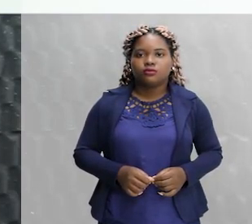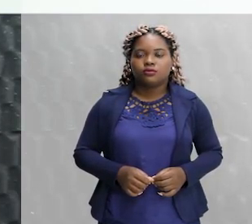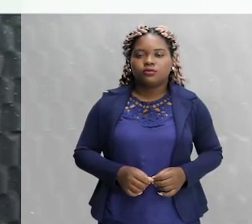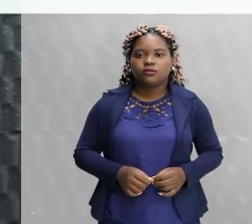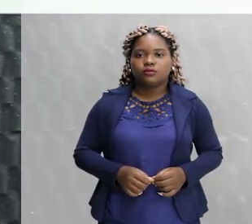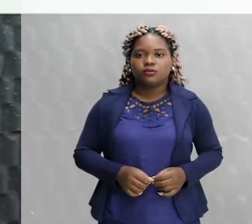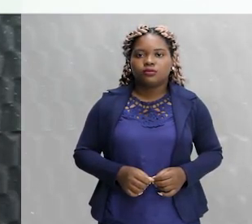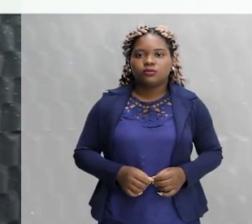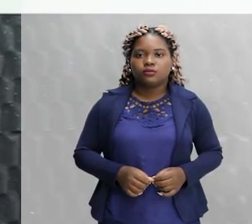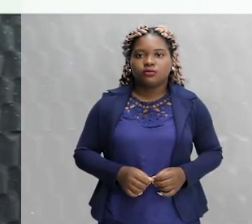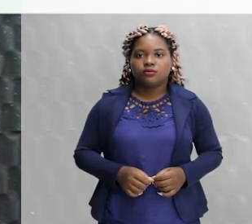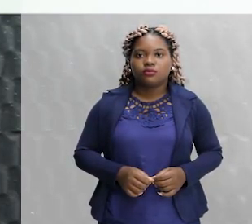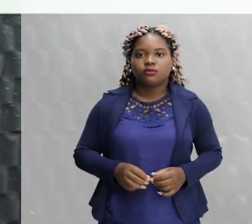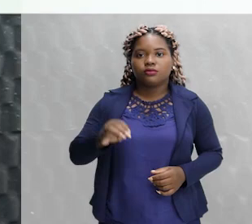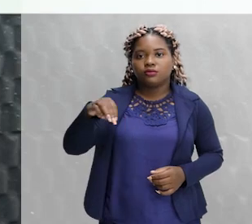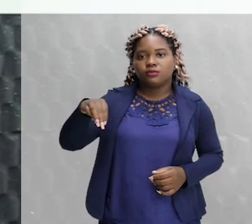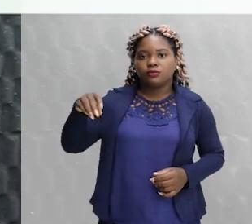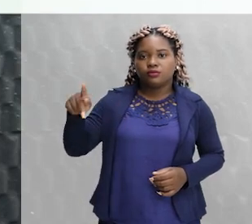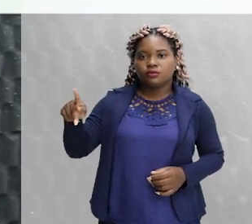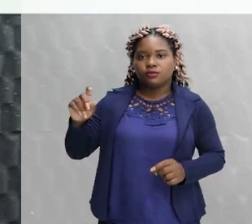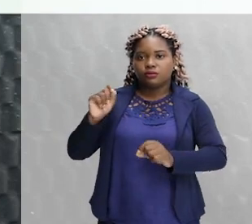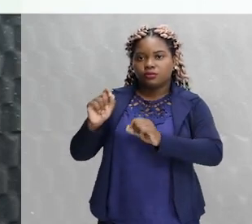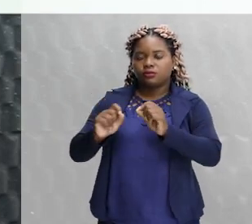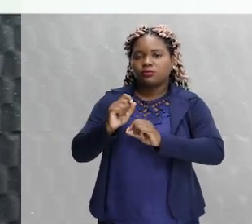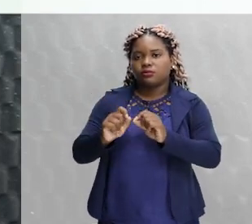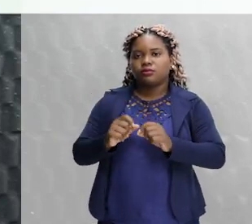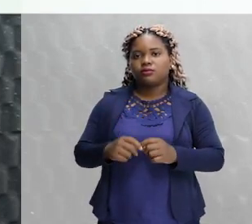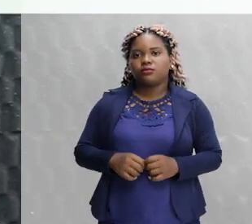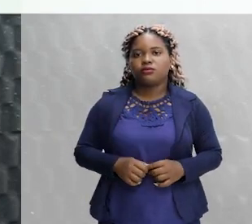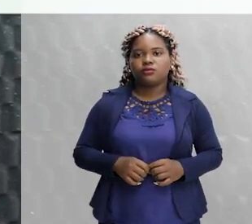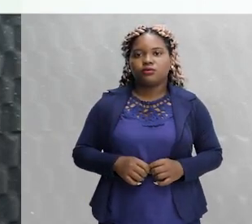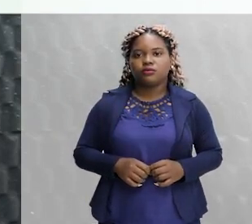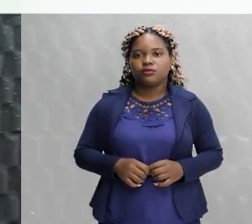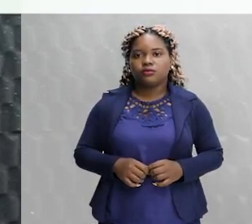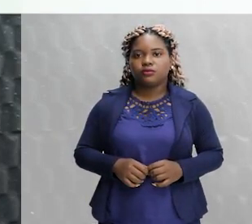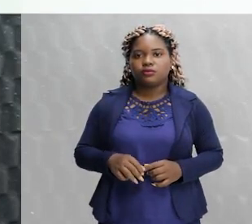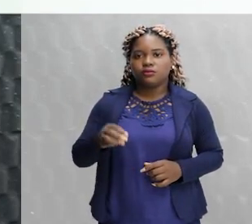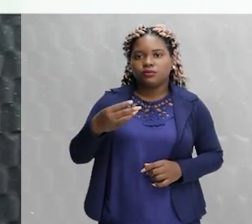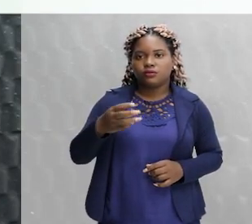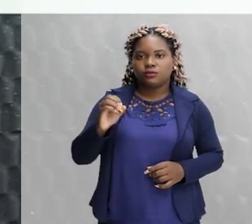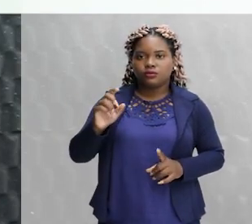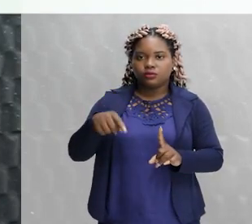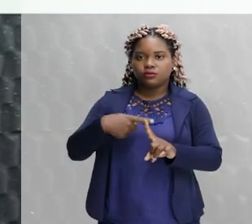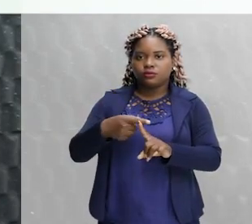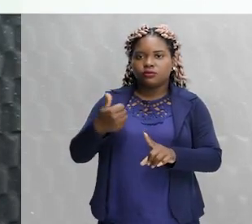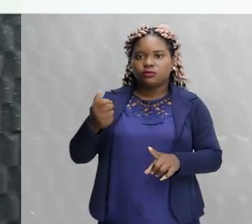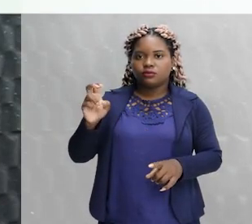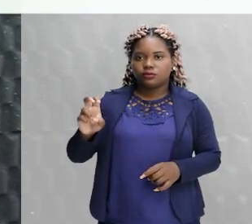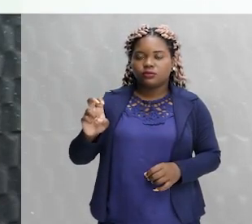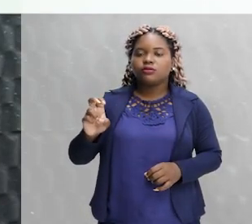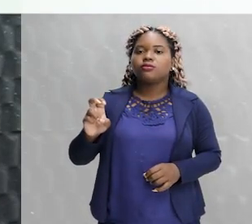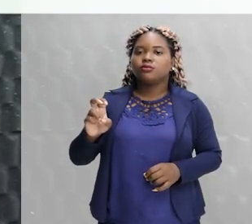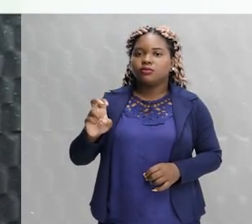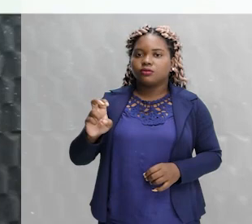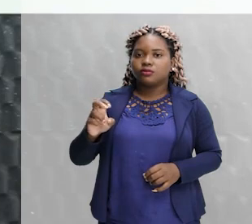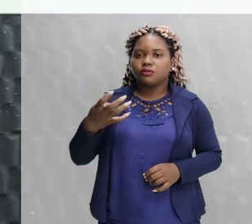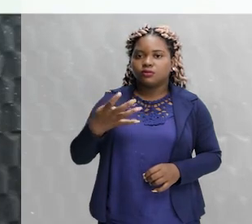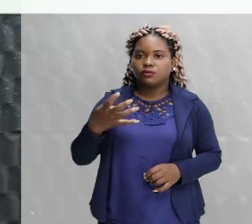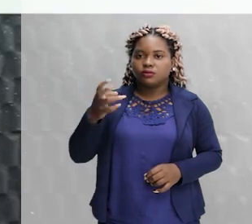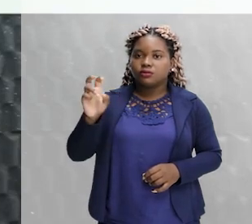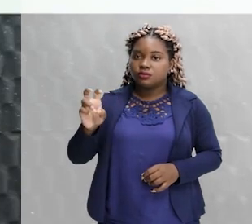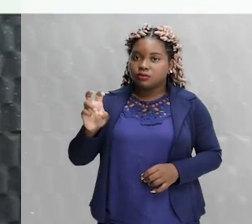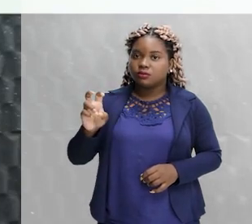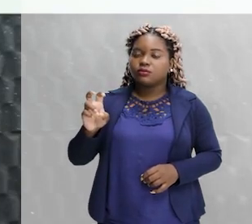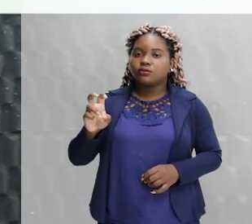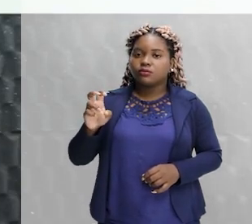Certo? Então, a média ponderada vai ser igual a 30 mais 15 dá 45. 45 mais